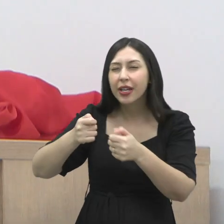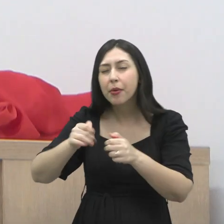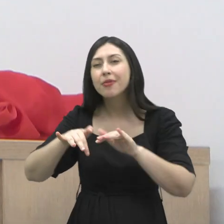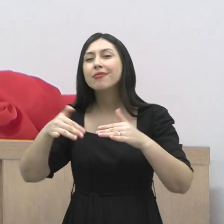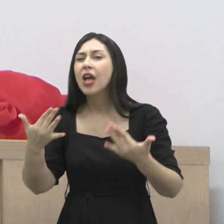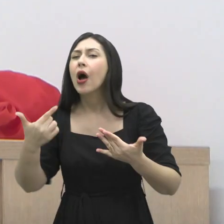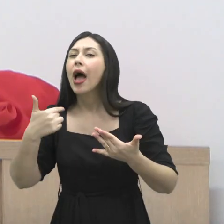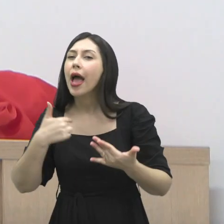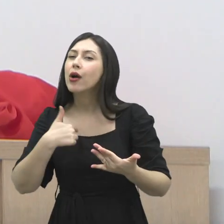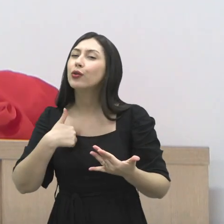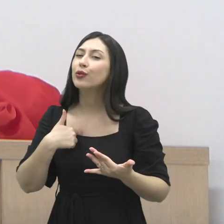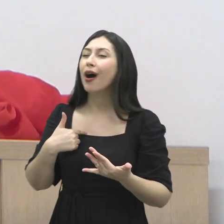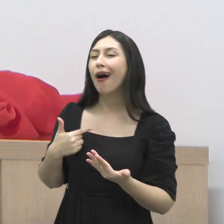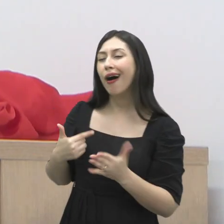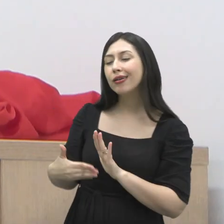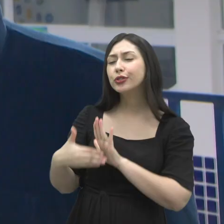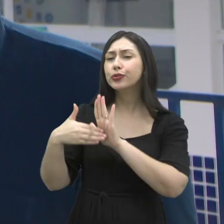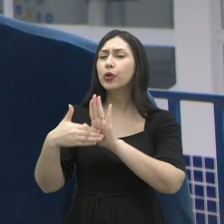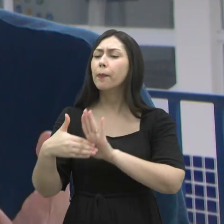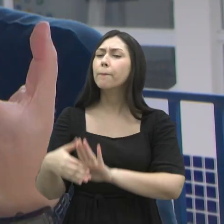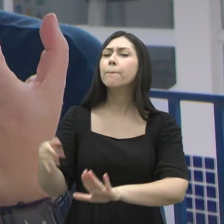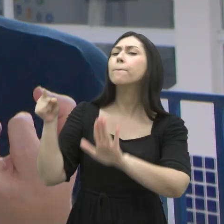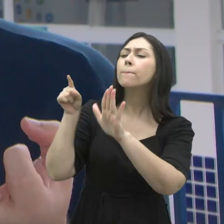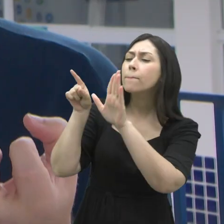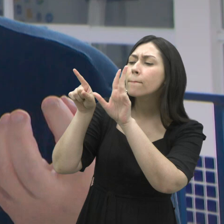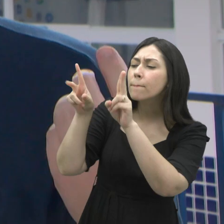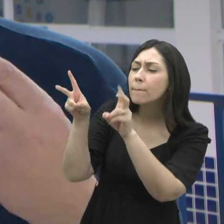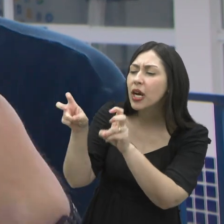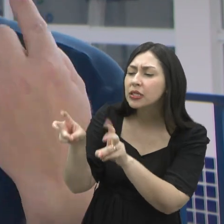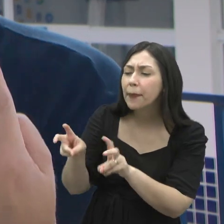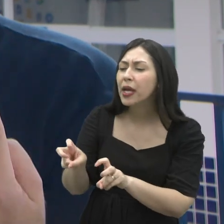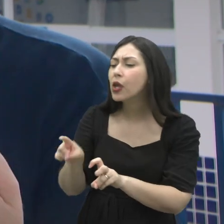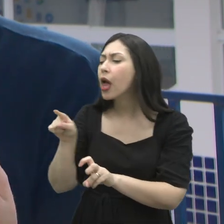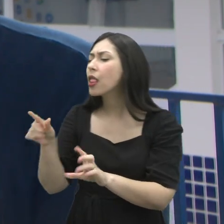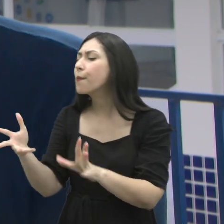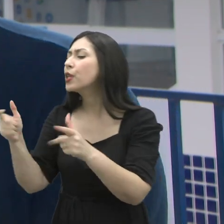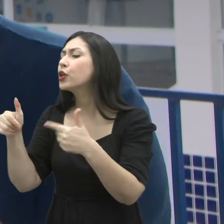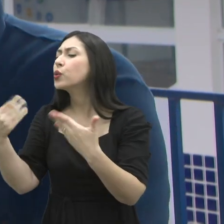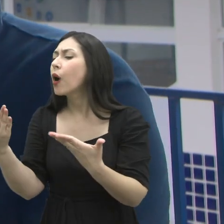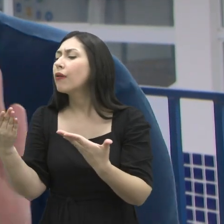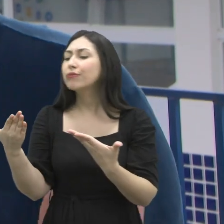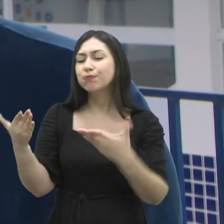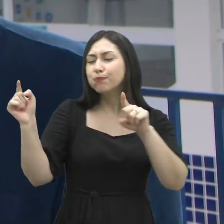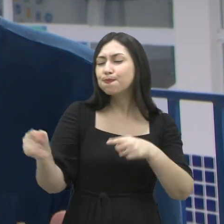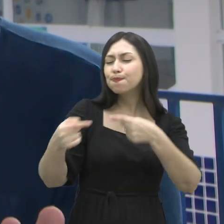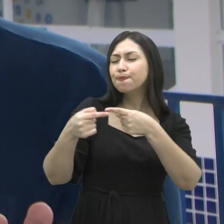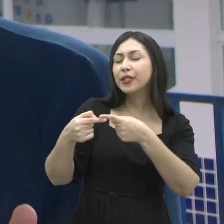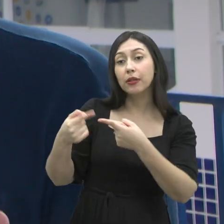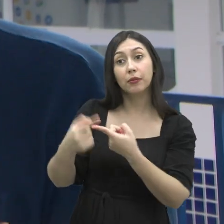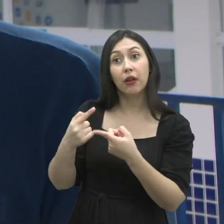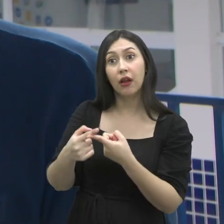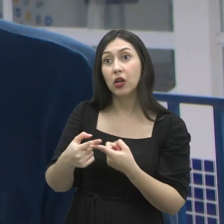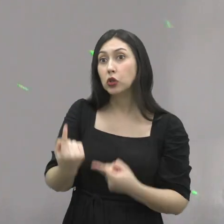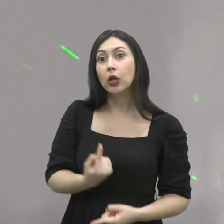papel de professor para mediador. Eu vou saber o conhecimento do aluno, vou anexar o meu e vamos fazer um trabalho junto, como eu falei, não se anda sozinho na educação,